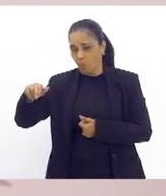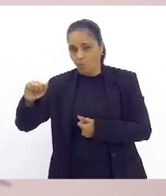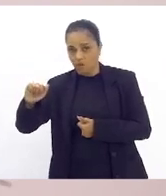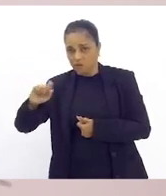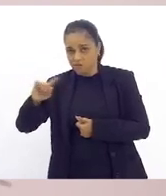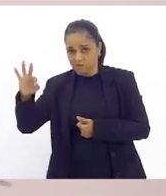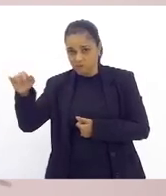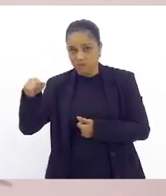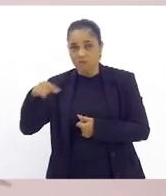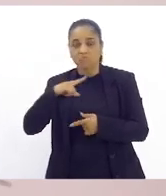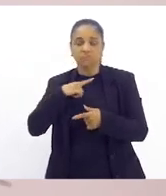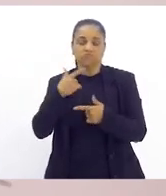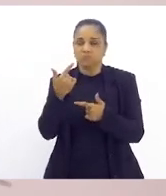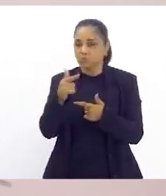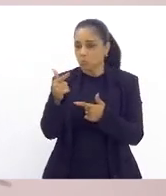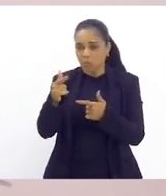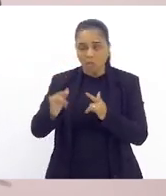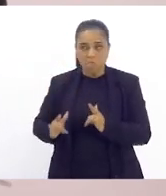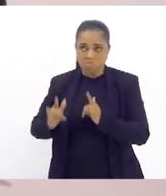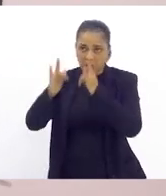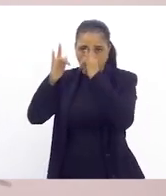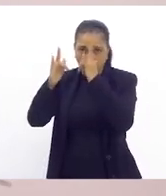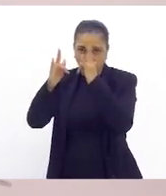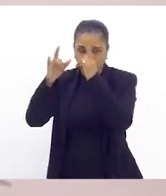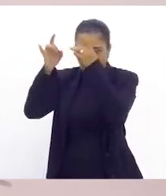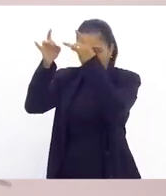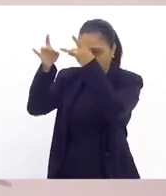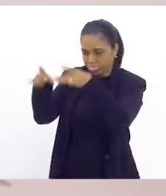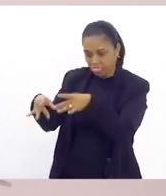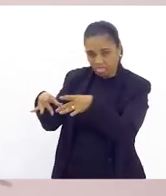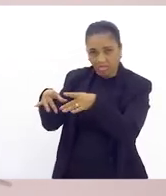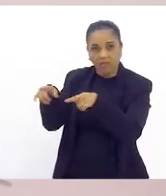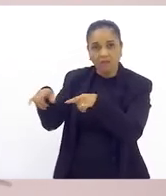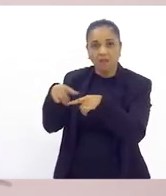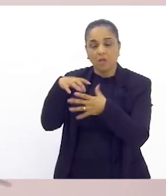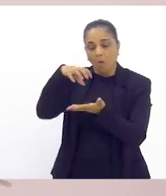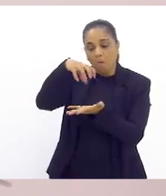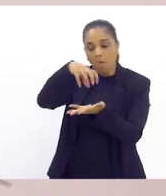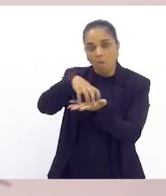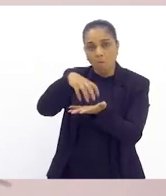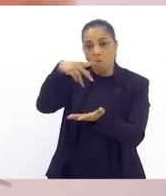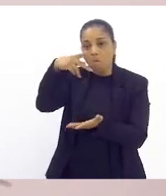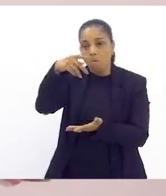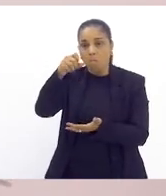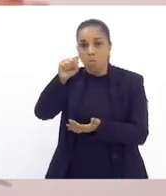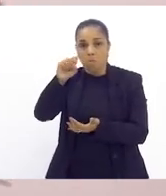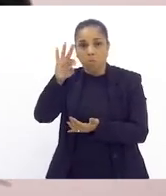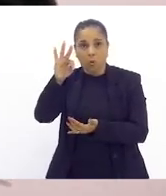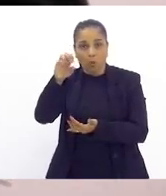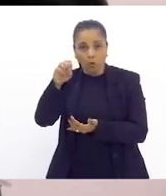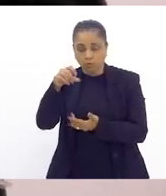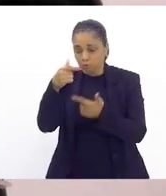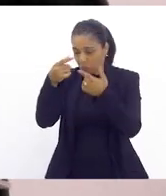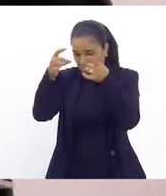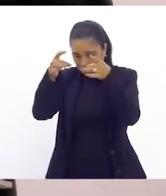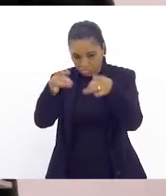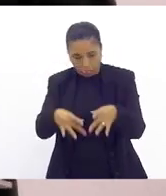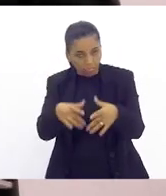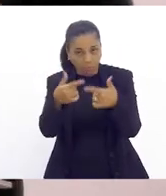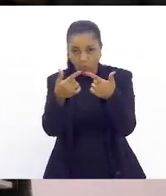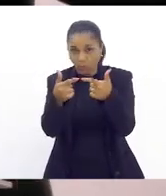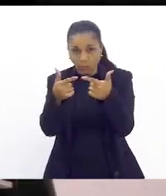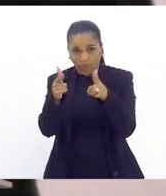abandonado com a x não tem um prédio mais criaram-se um posto de atendimento agora não existe mais posto de atendimento